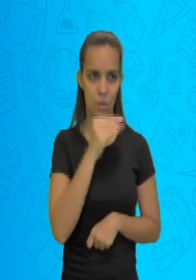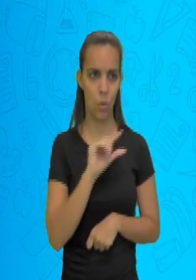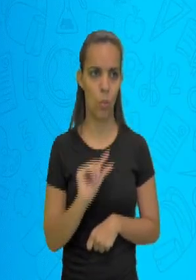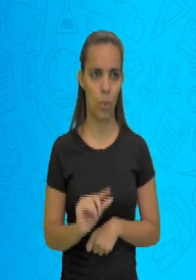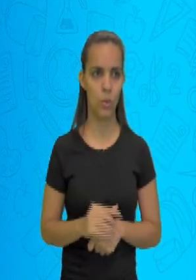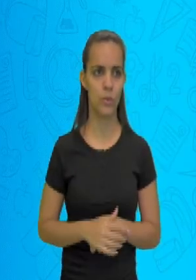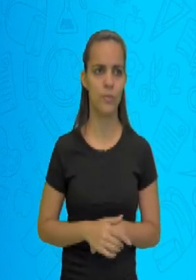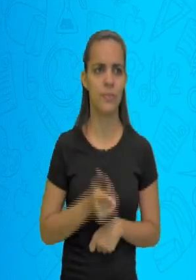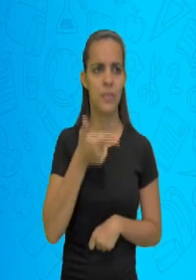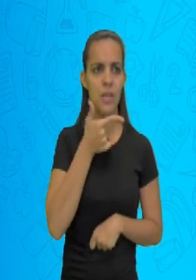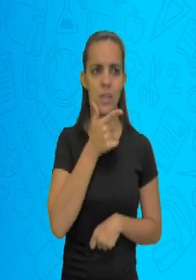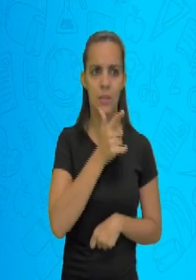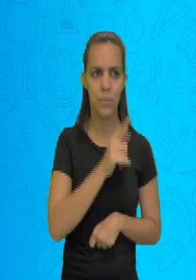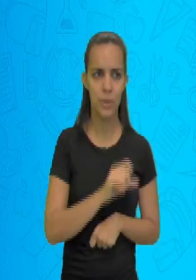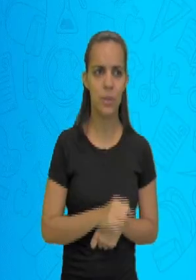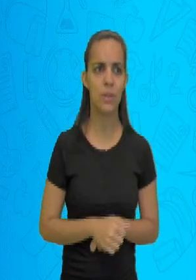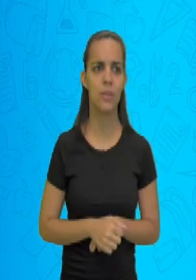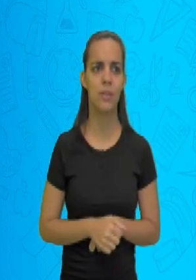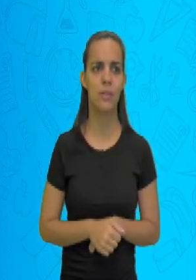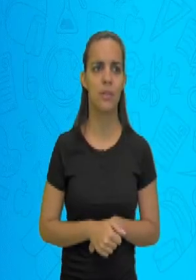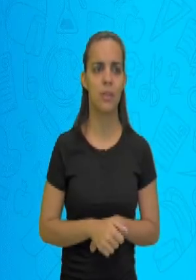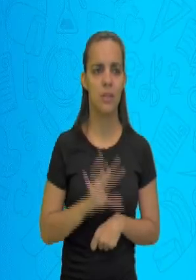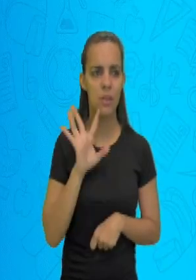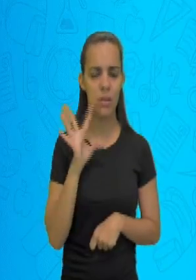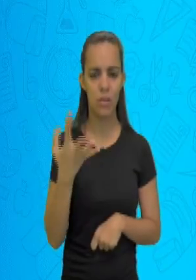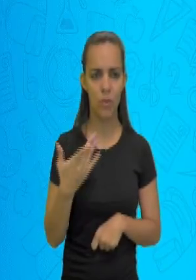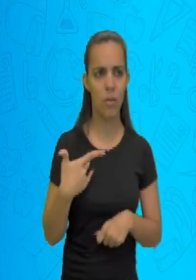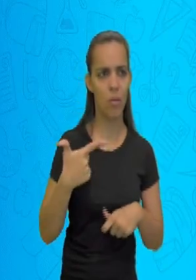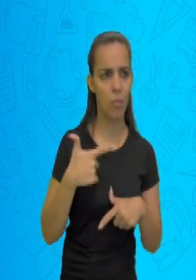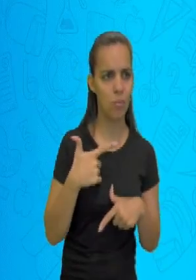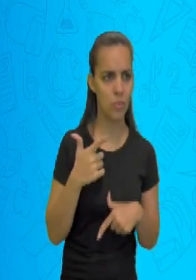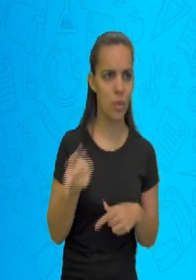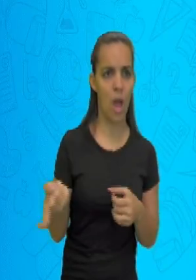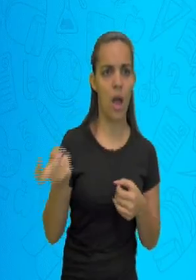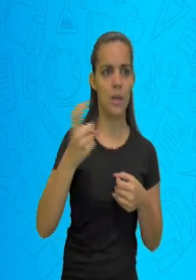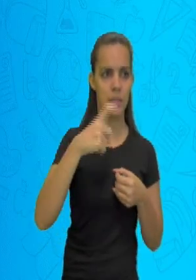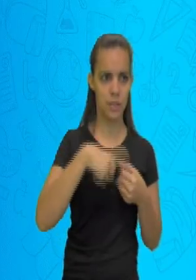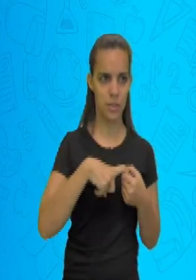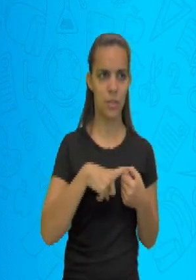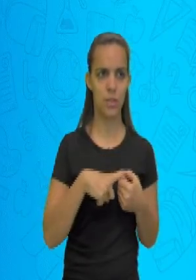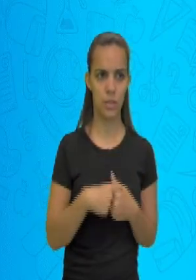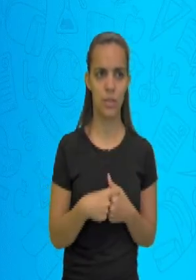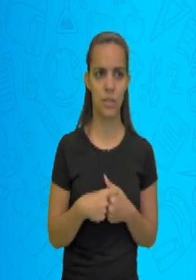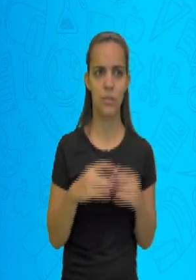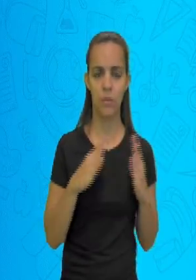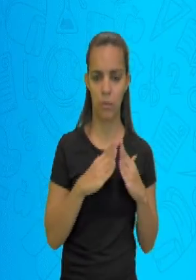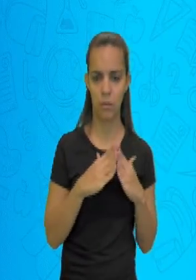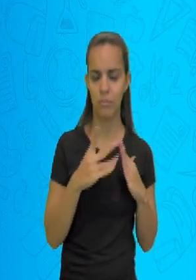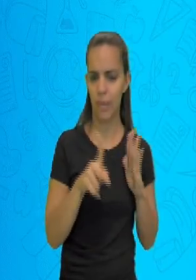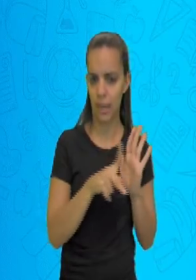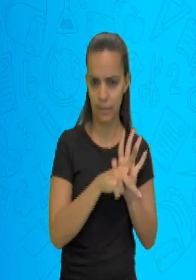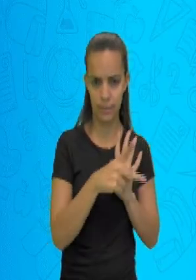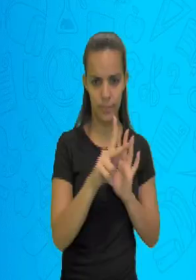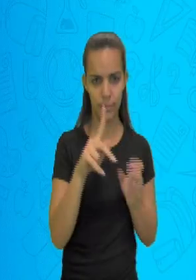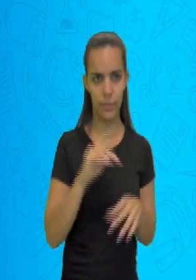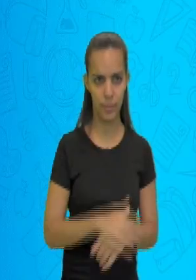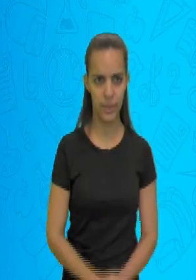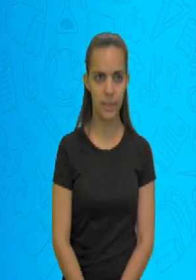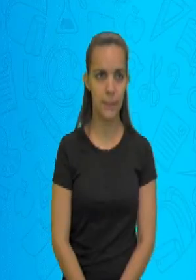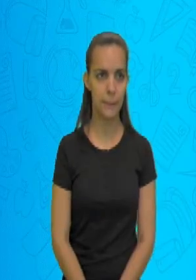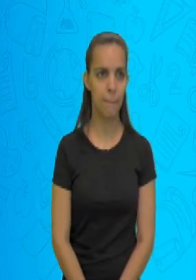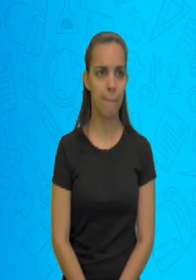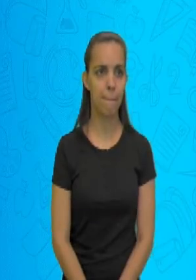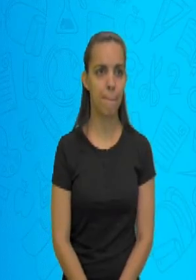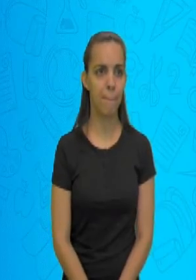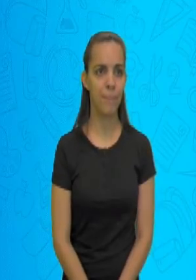pessoas conseguiram a caça, conseguiram resolver o que precisava, eles voltam para a sua morada, tá bom? Ó, elas